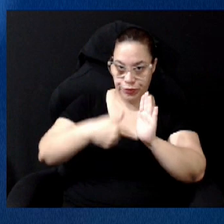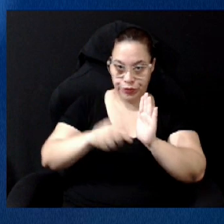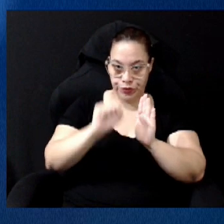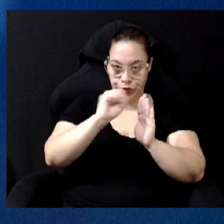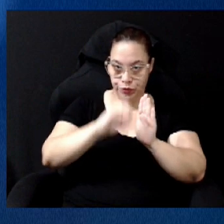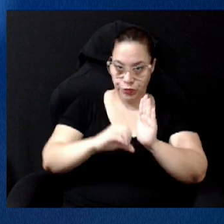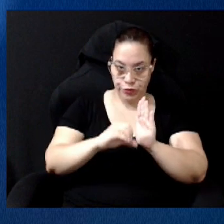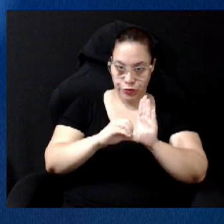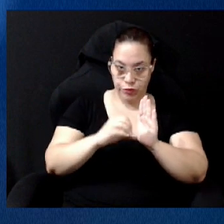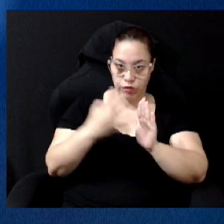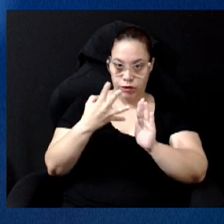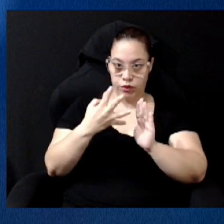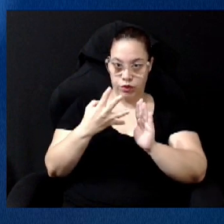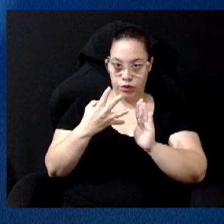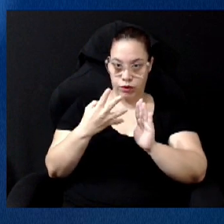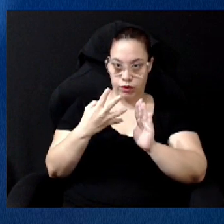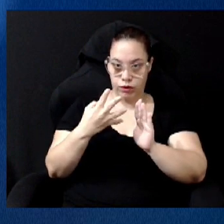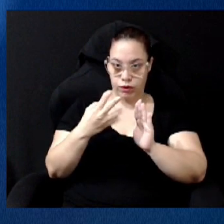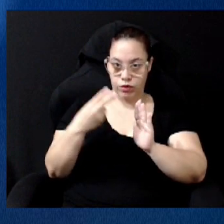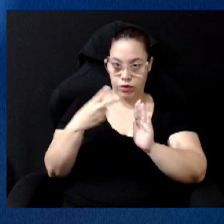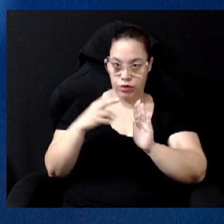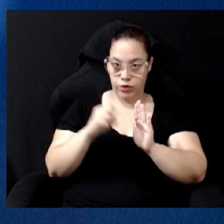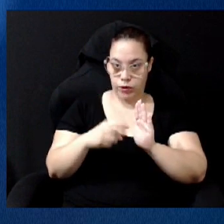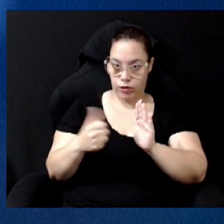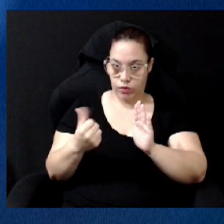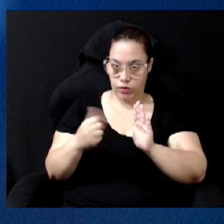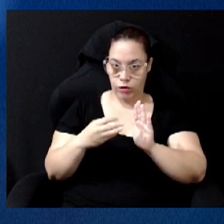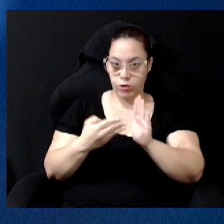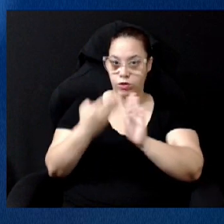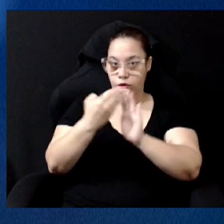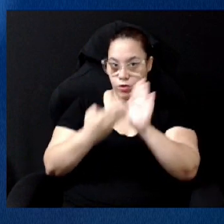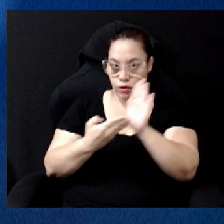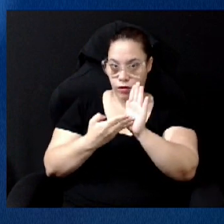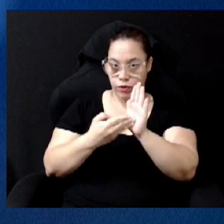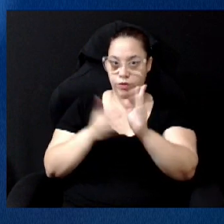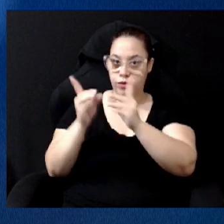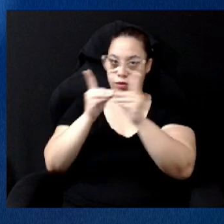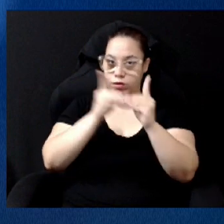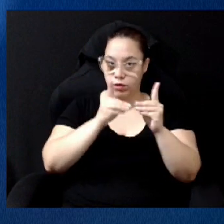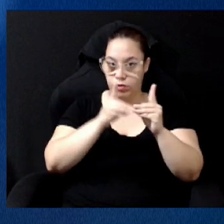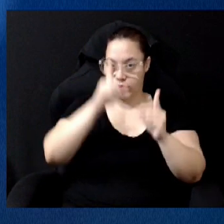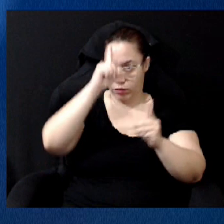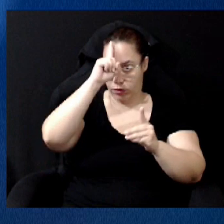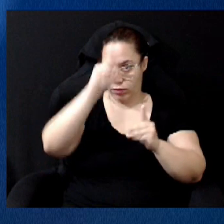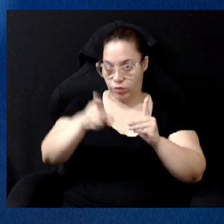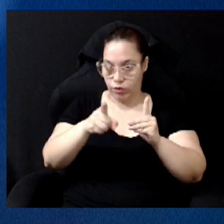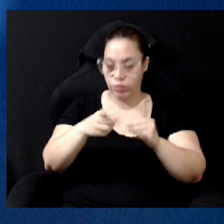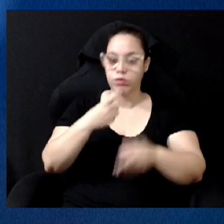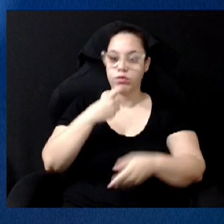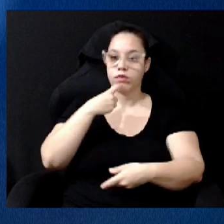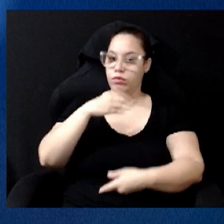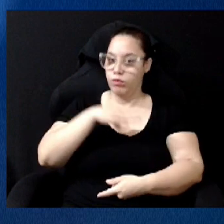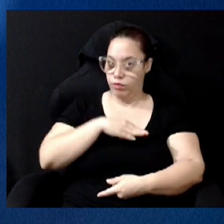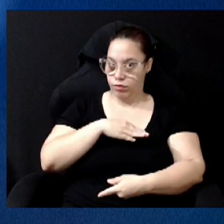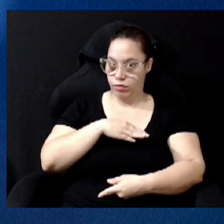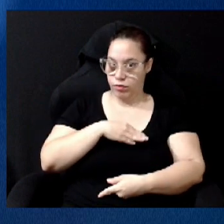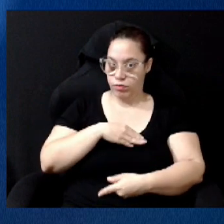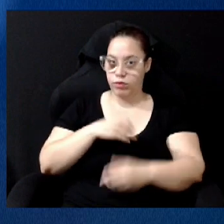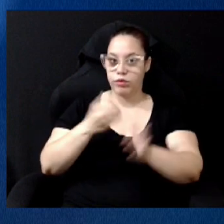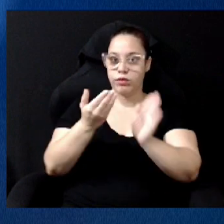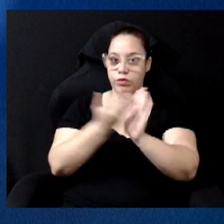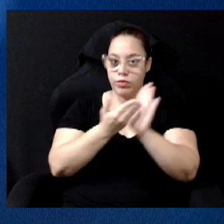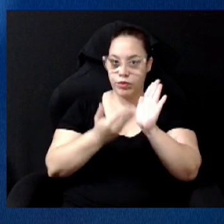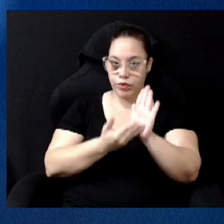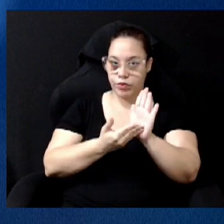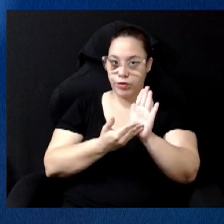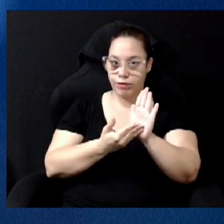14.789, de 2014, que dispõe sobre o atendimento prioritário em Campinas, foi publicada no Diário